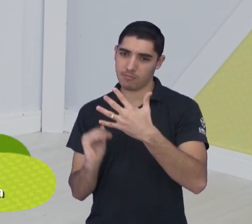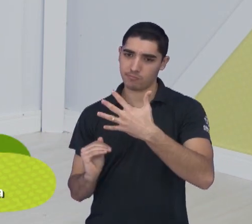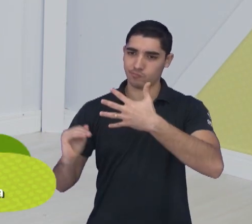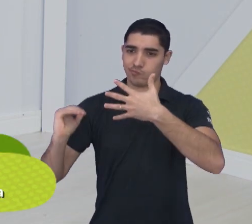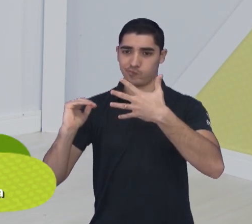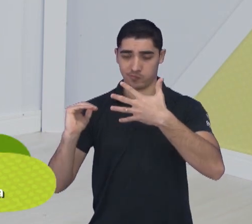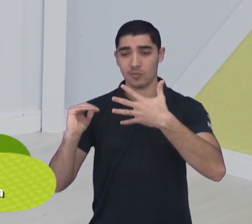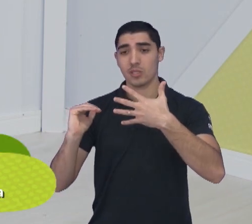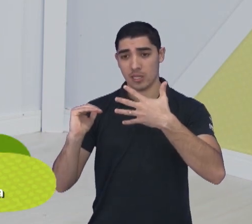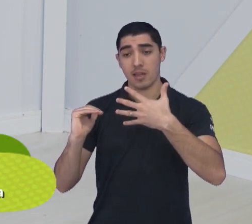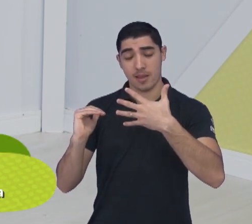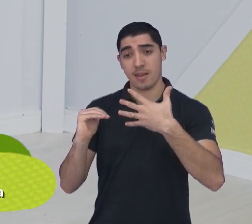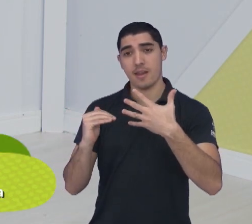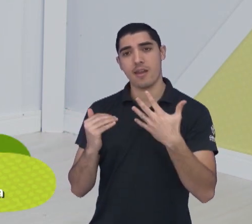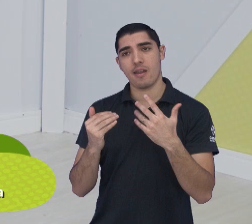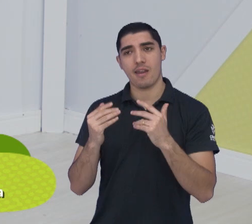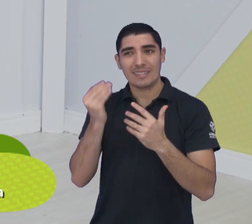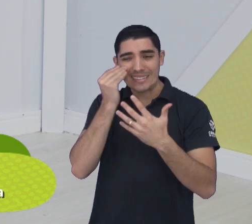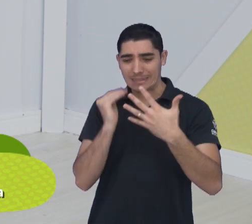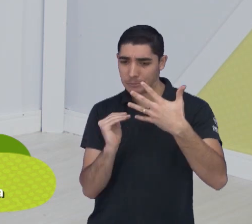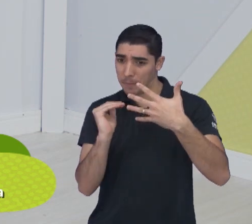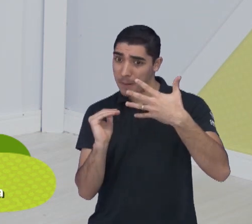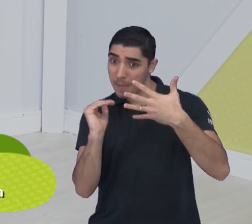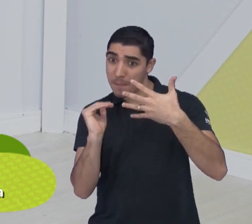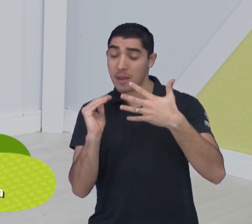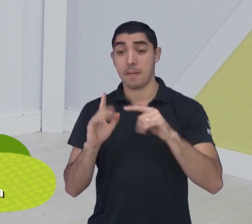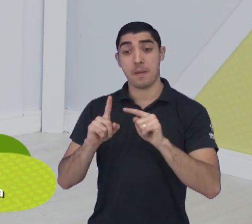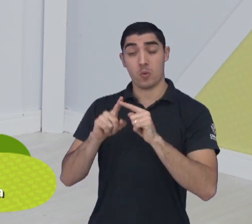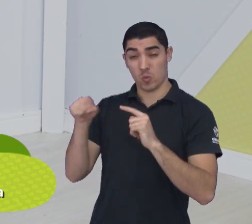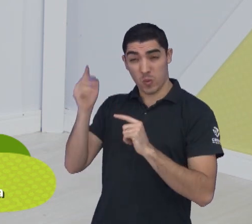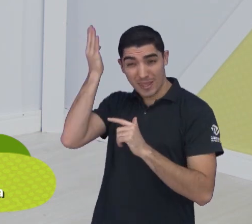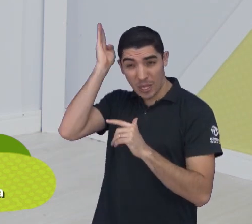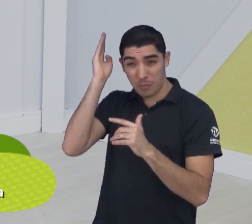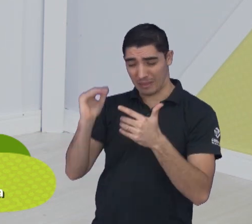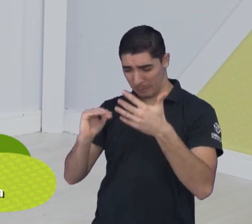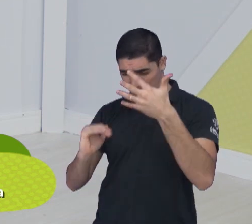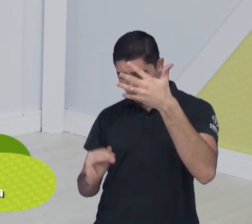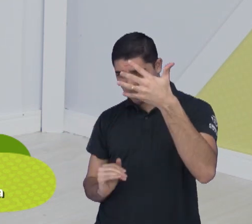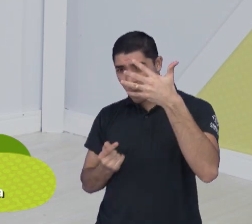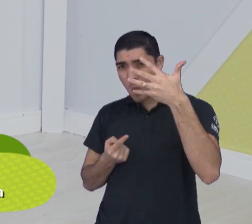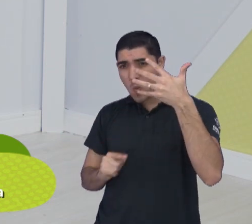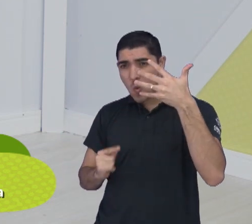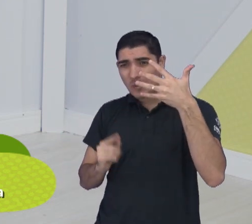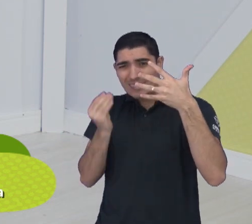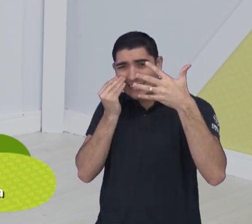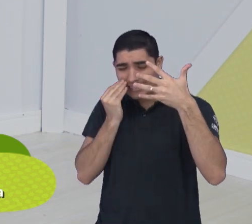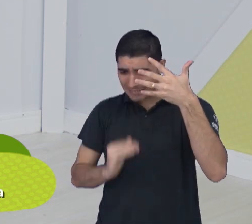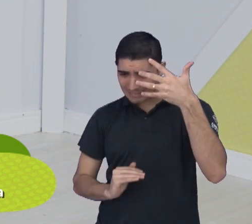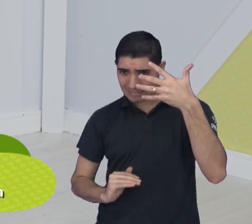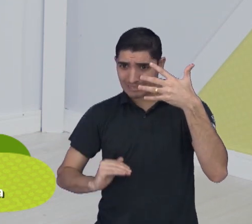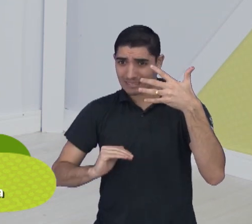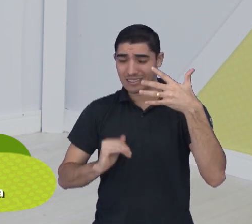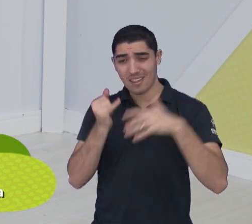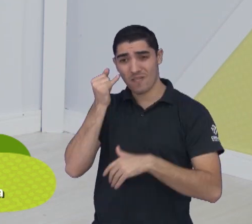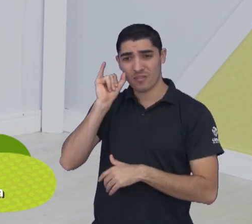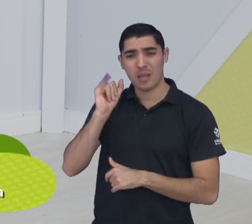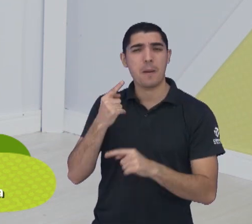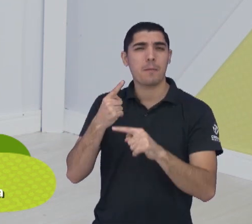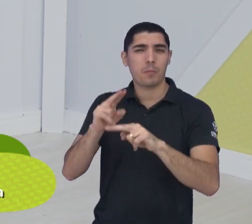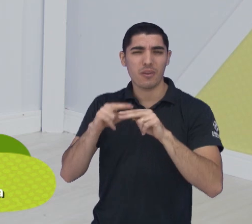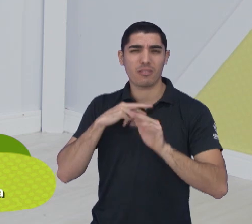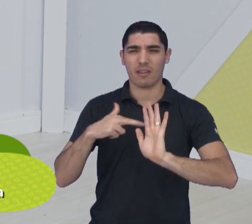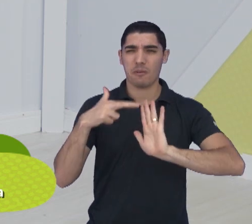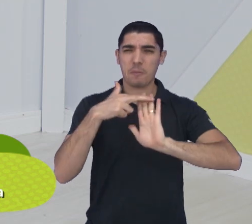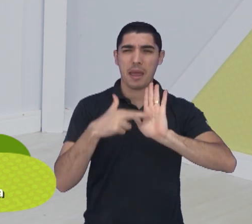abertura, brigando pelas primeiras posições, o Taubaté tentando ali fugir do rebaixamento, que vai ser muito difícil por conta desse regulamento esdrúxulo